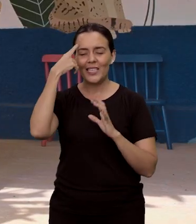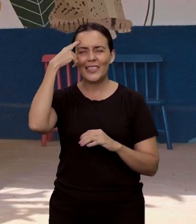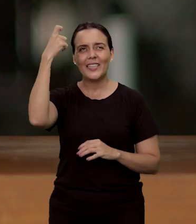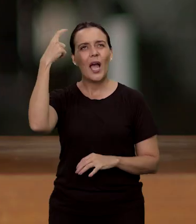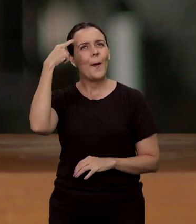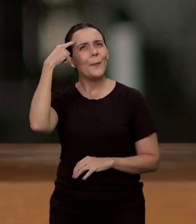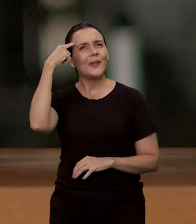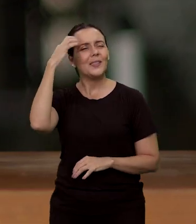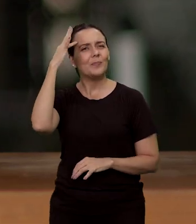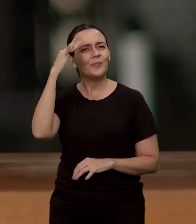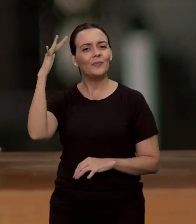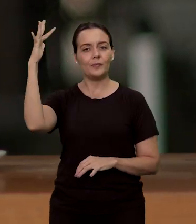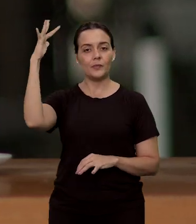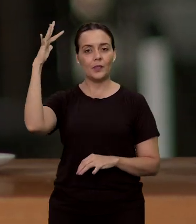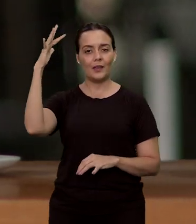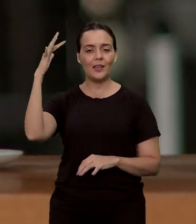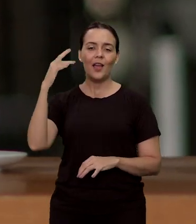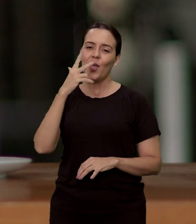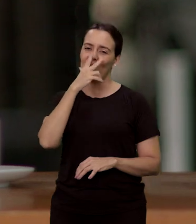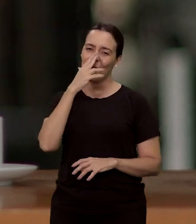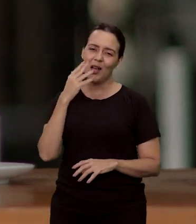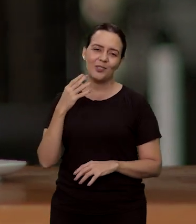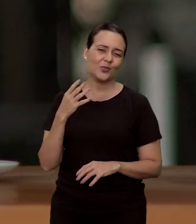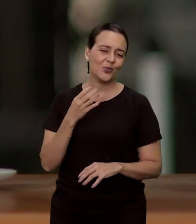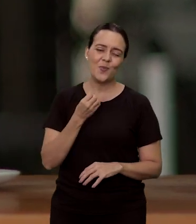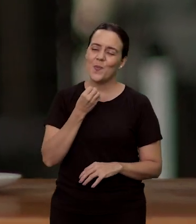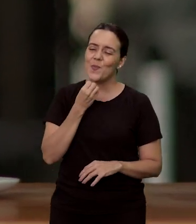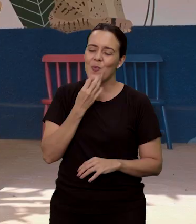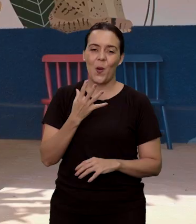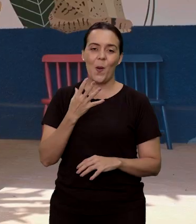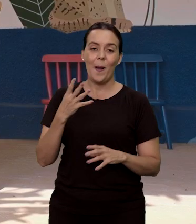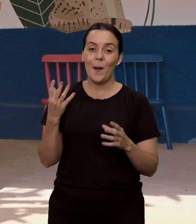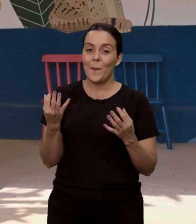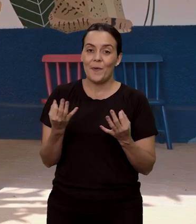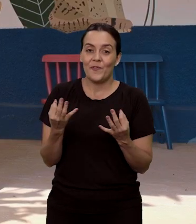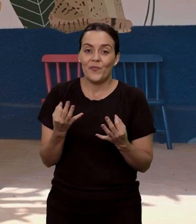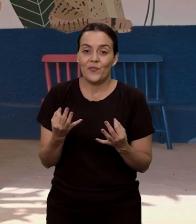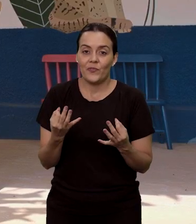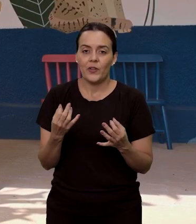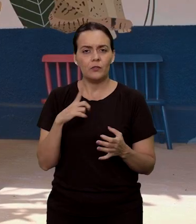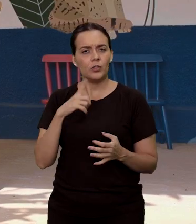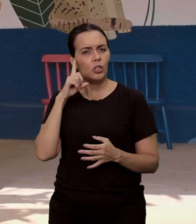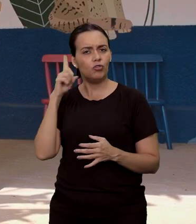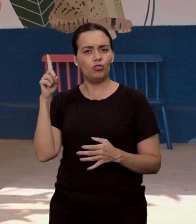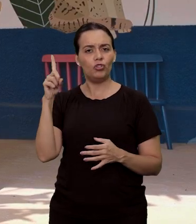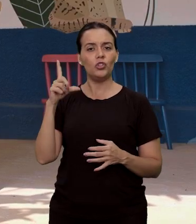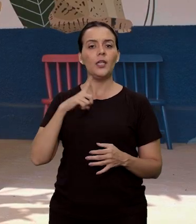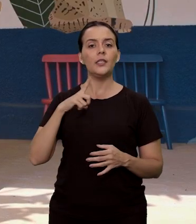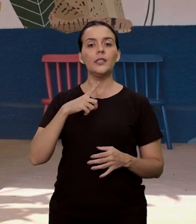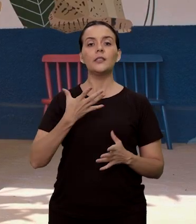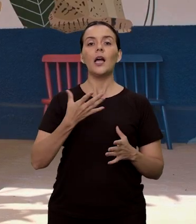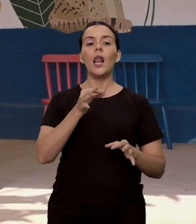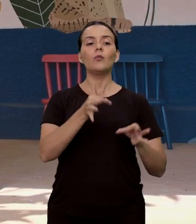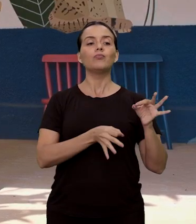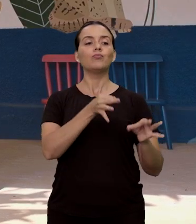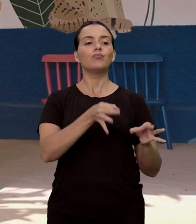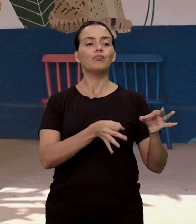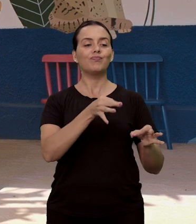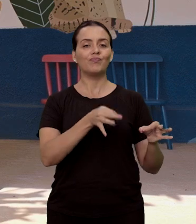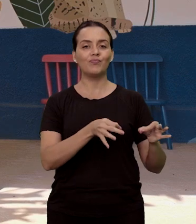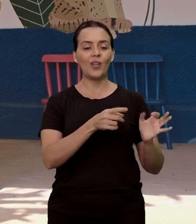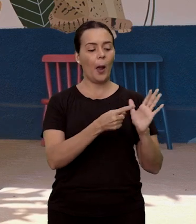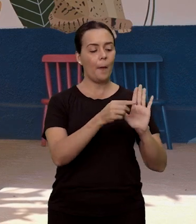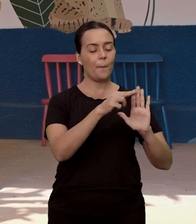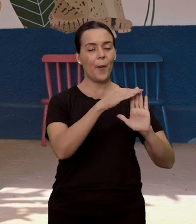ideias, sabe? E eu acho muito massa o trabalho que nós fazemos, que, sei lá, tem dia que a gente está no Congresso, tem dia que a gente está na